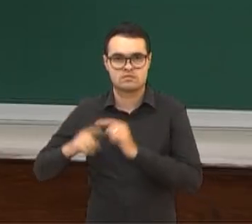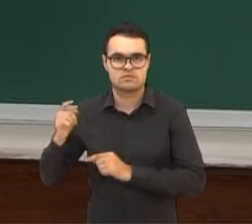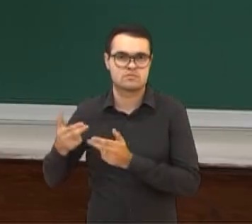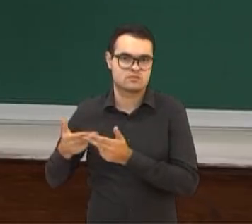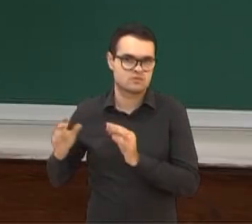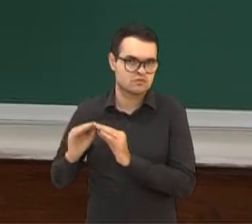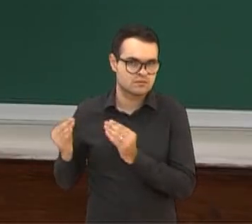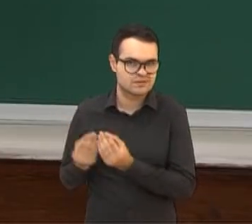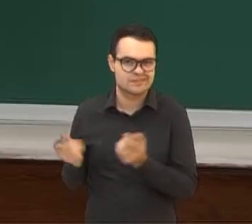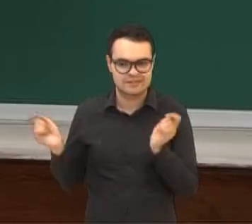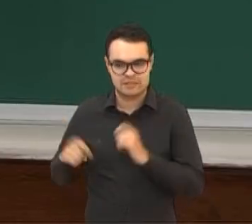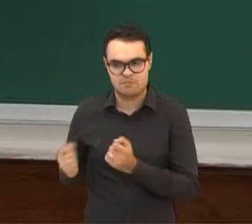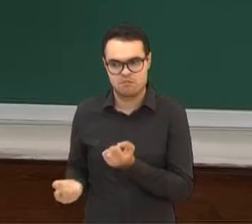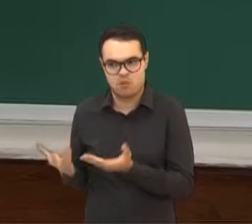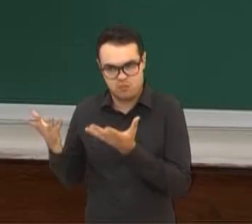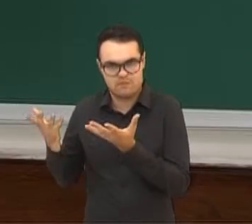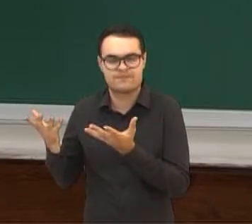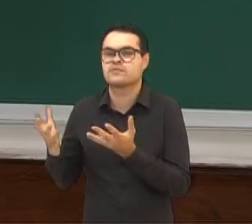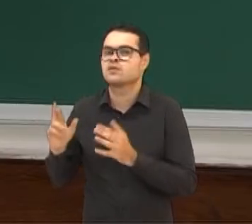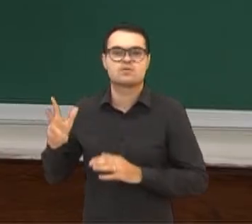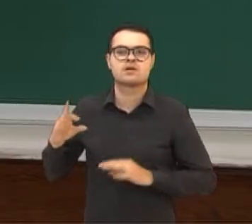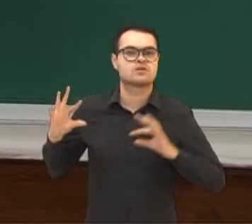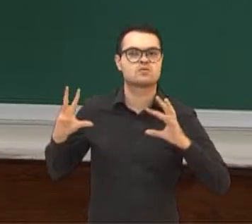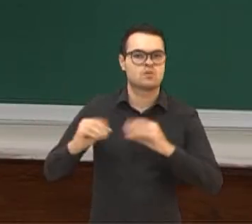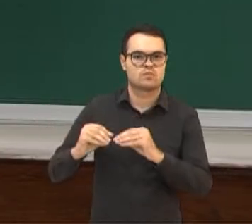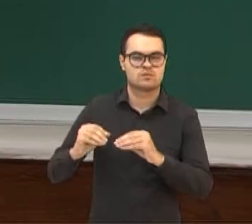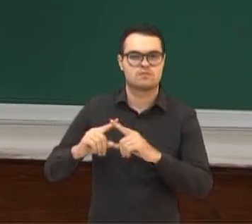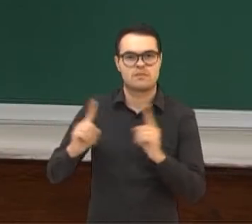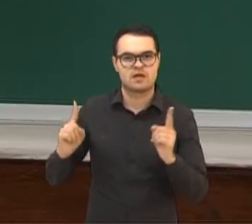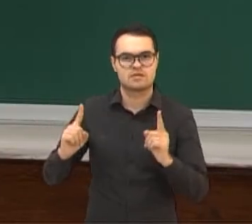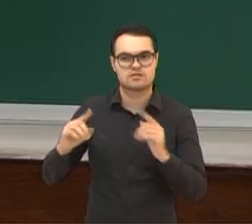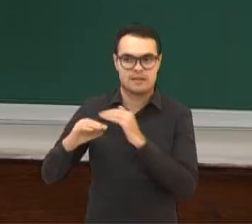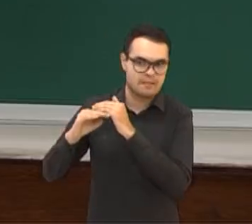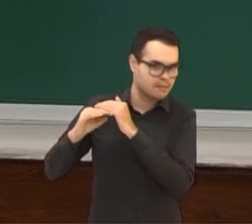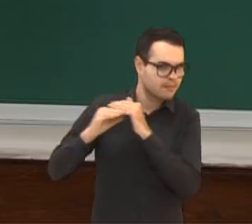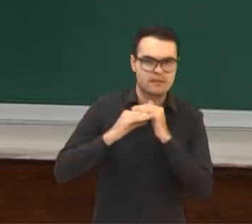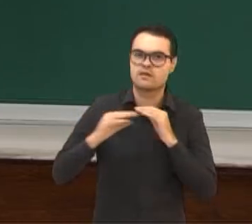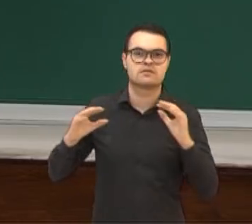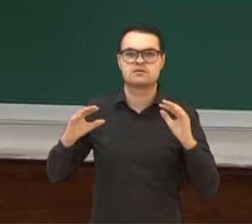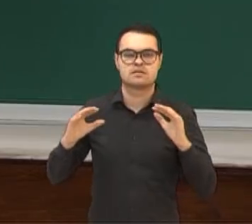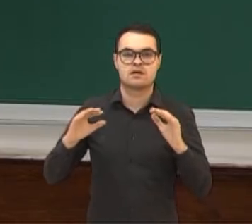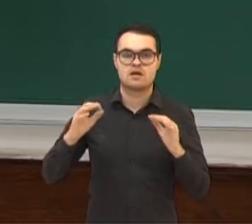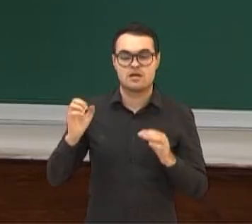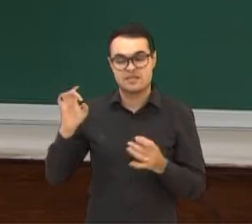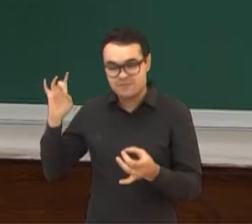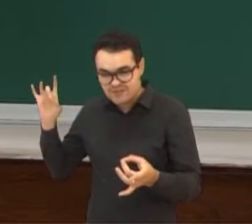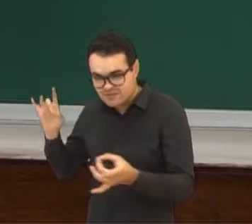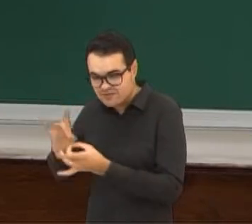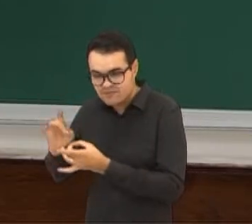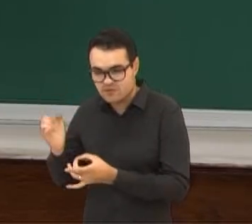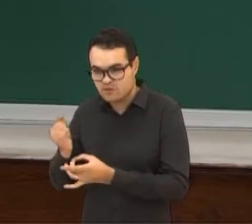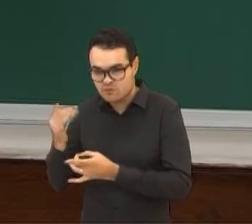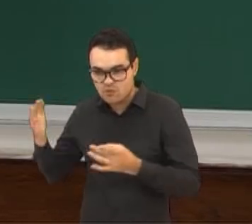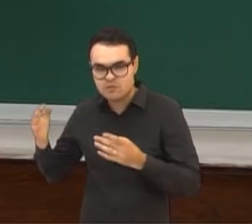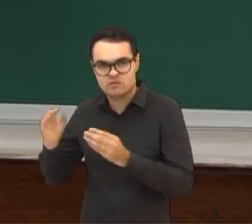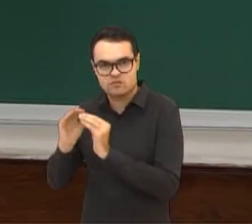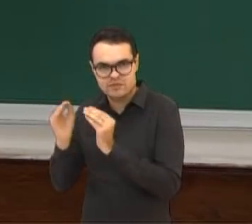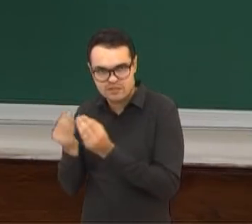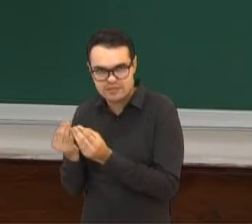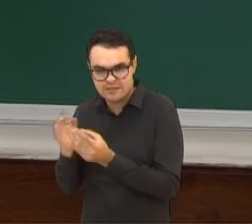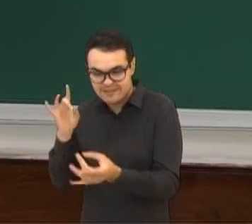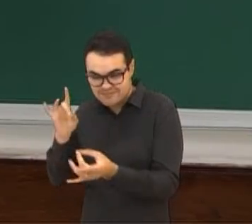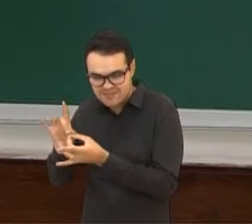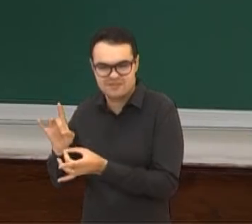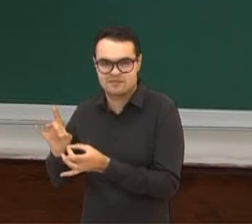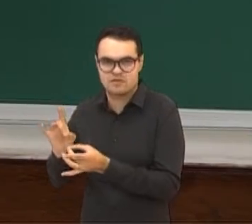capacidade de entrar em combustão. Não são todas. Então, como é específico de alguns objetos e de algumas substâncias, dizemos então que